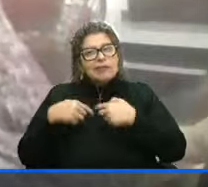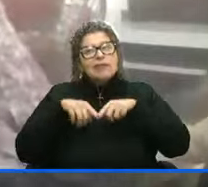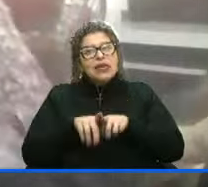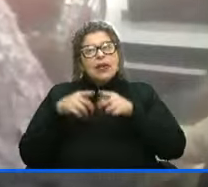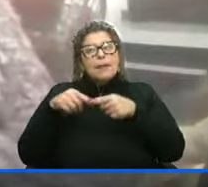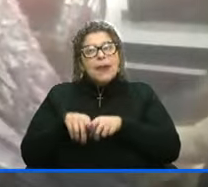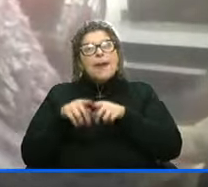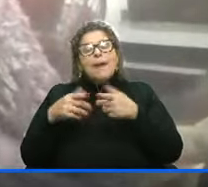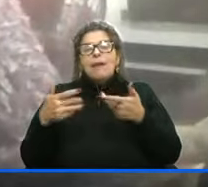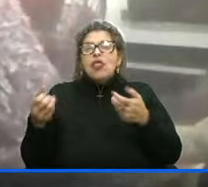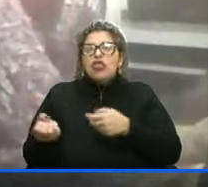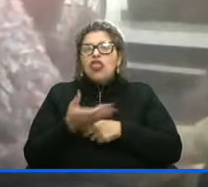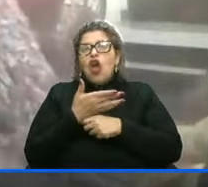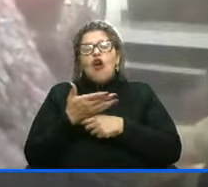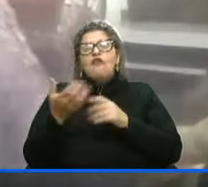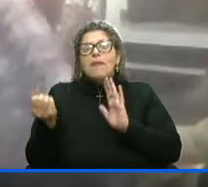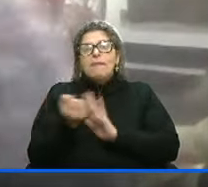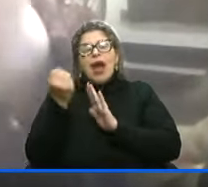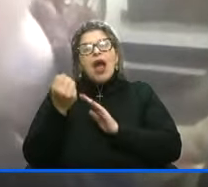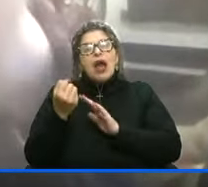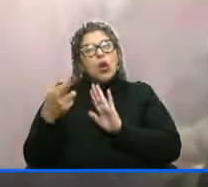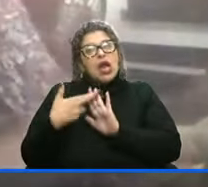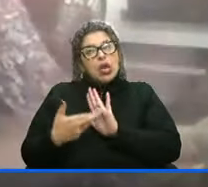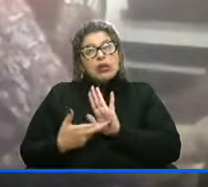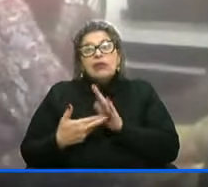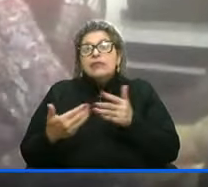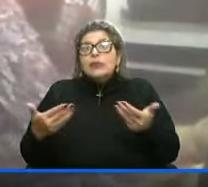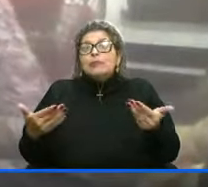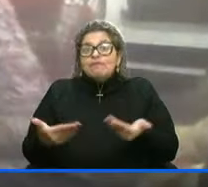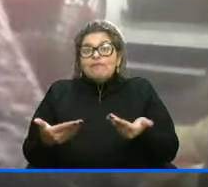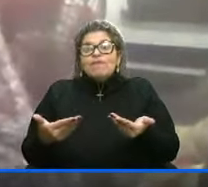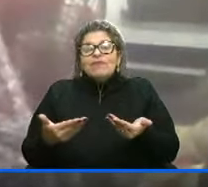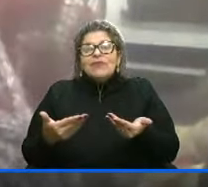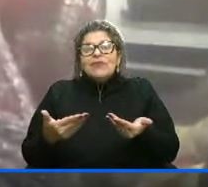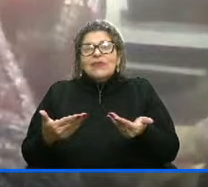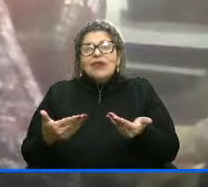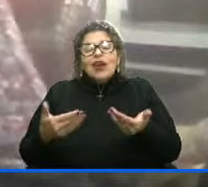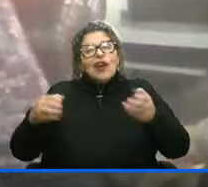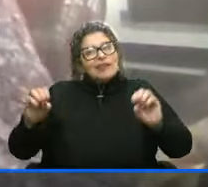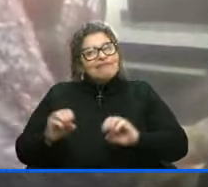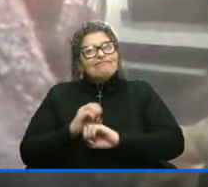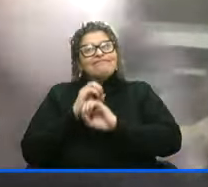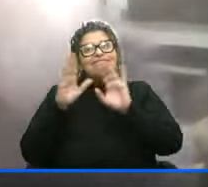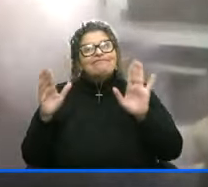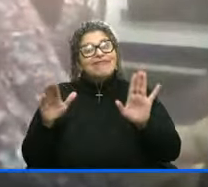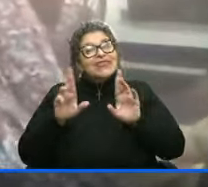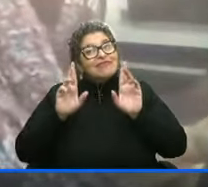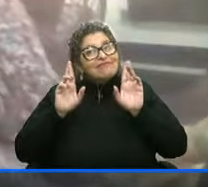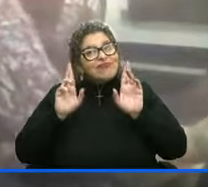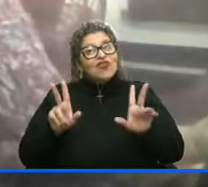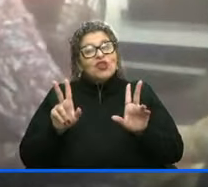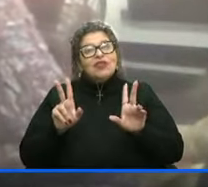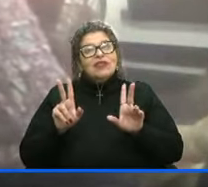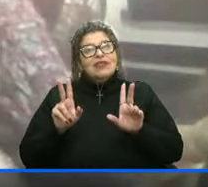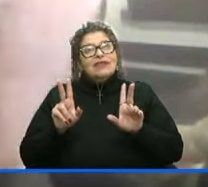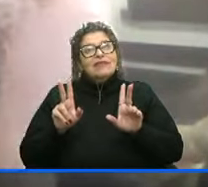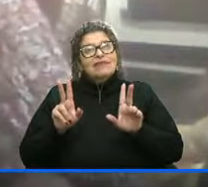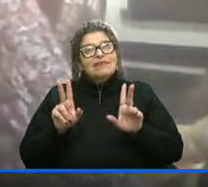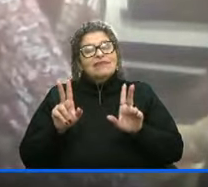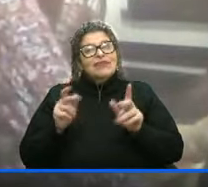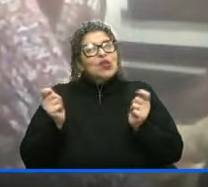pá, novo marco regulatório, virou outro critério e está aparecendo claramente que os valores não garantem,